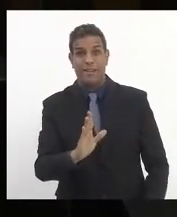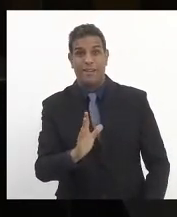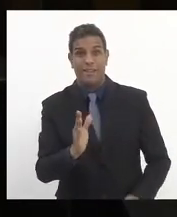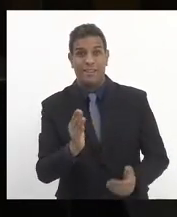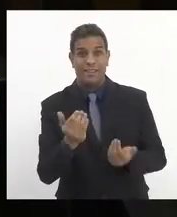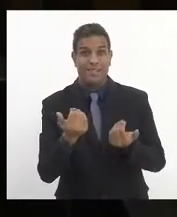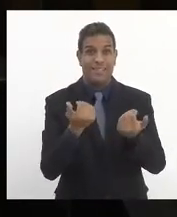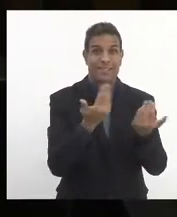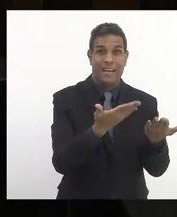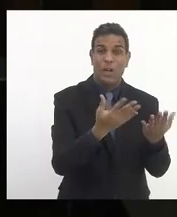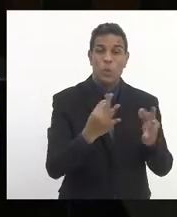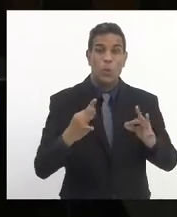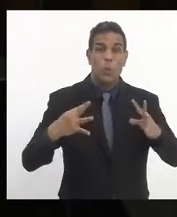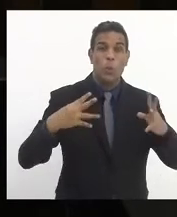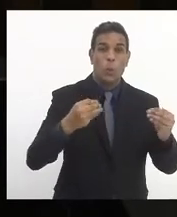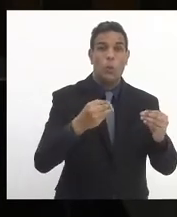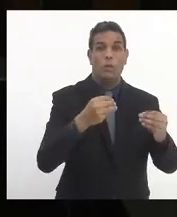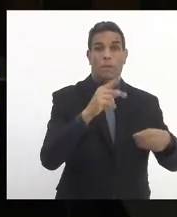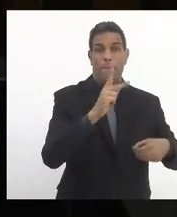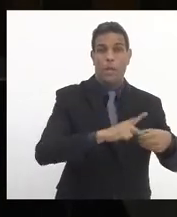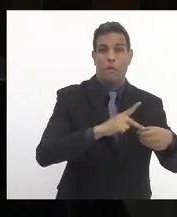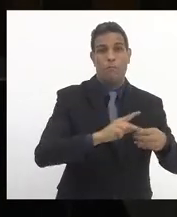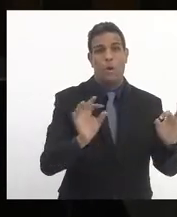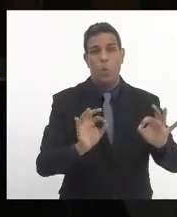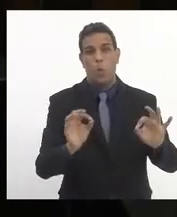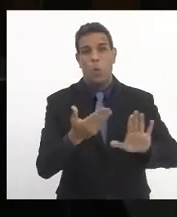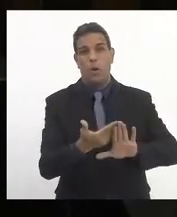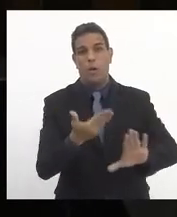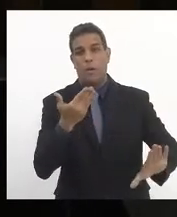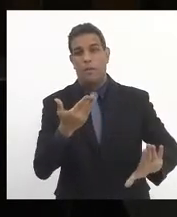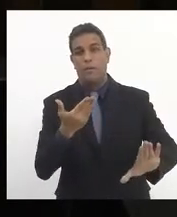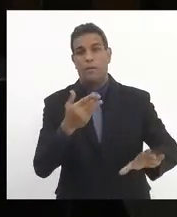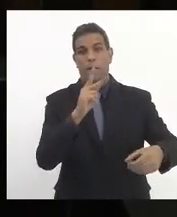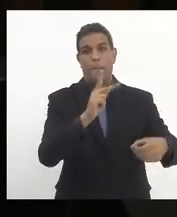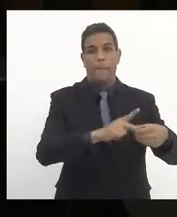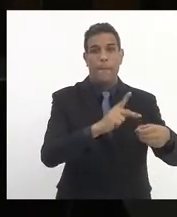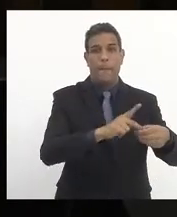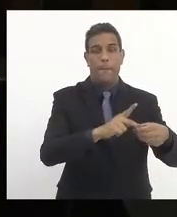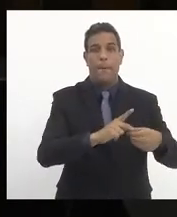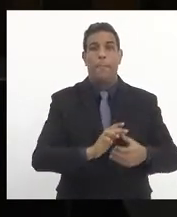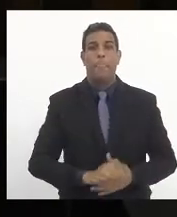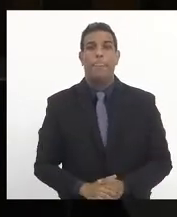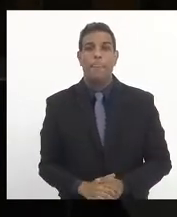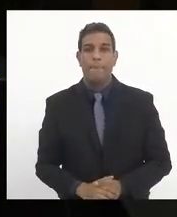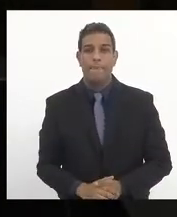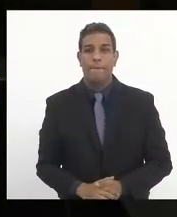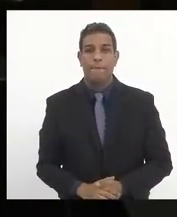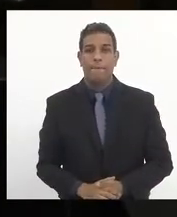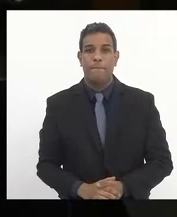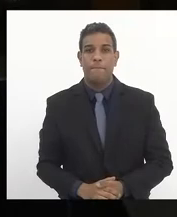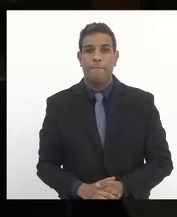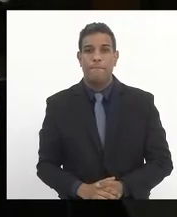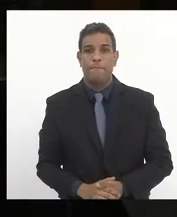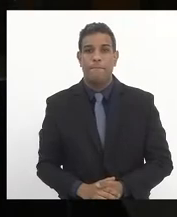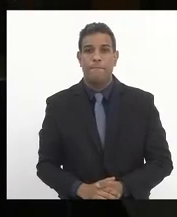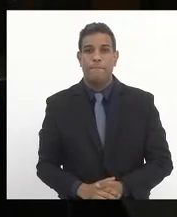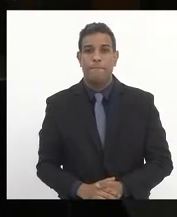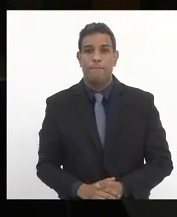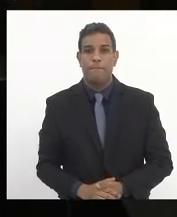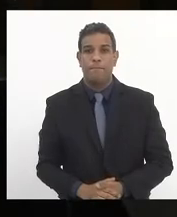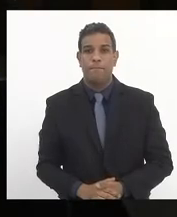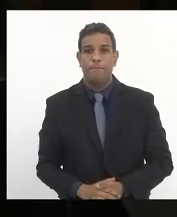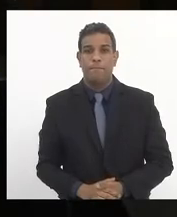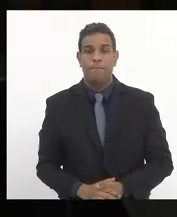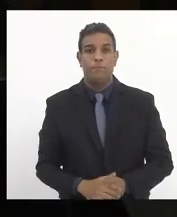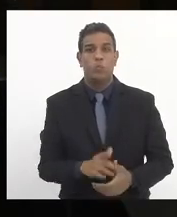compreensão. E a segunda, e estou falando da Petrobras, a quem admiramos e não